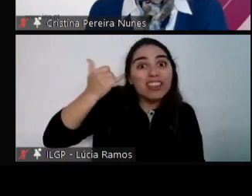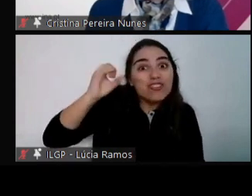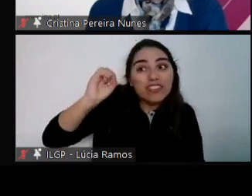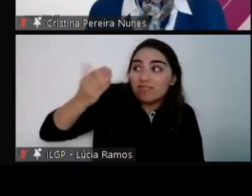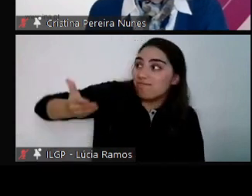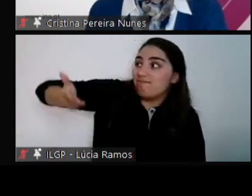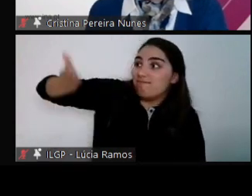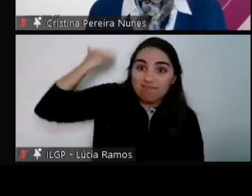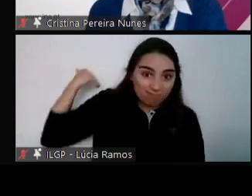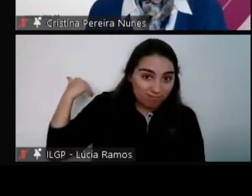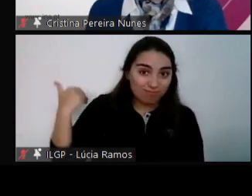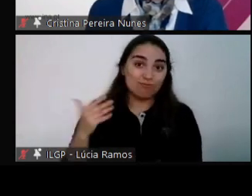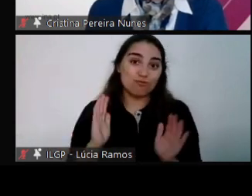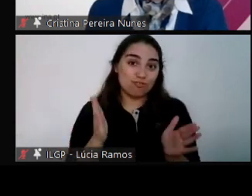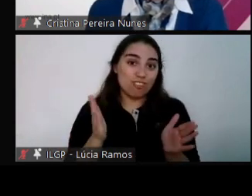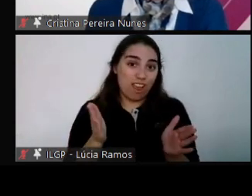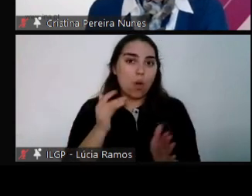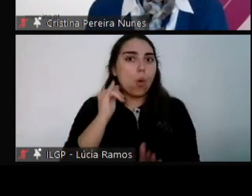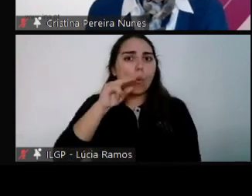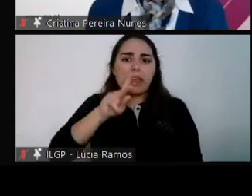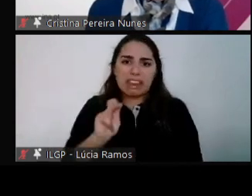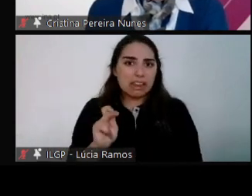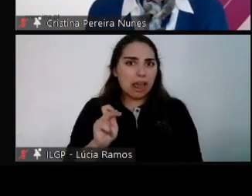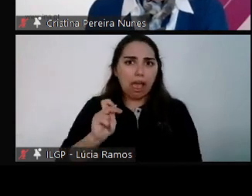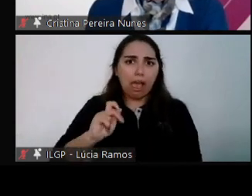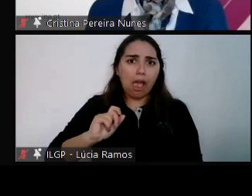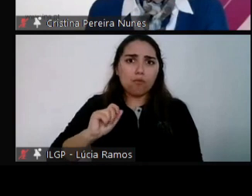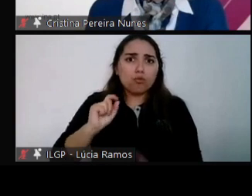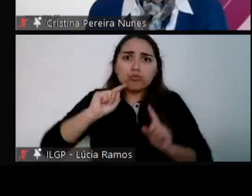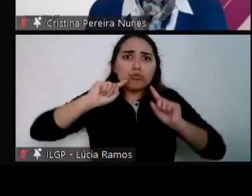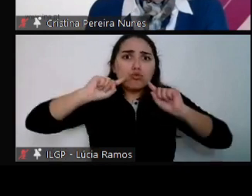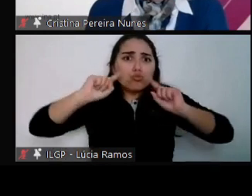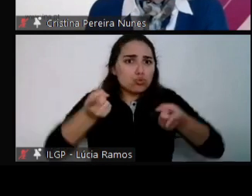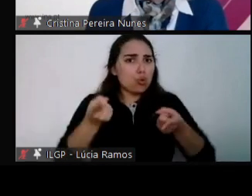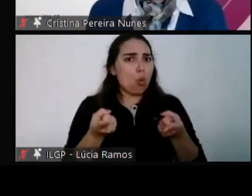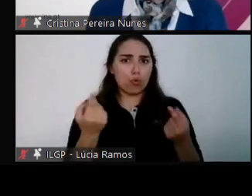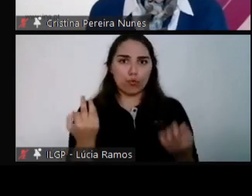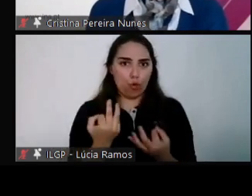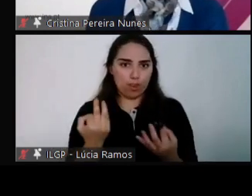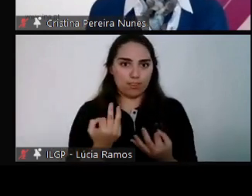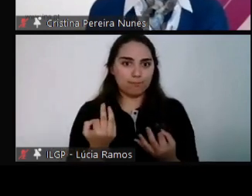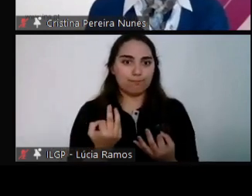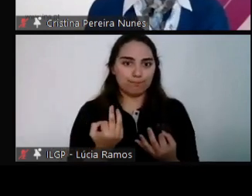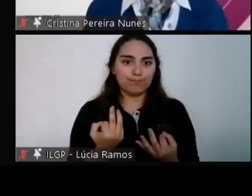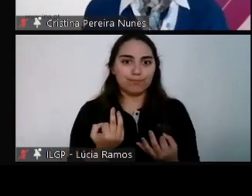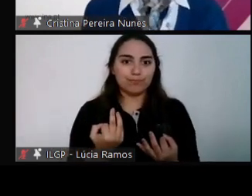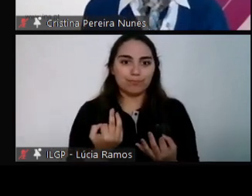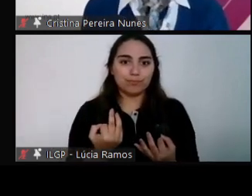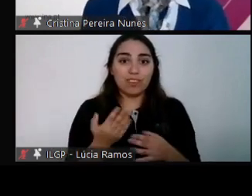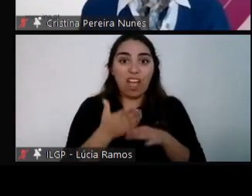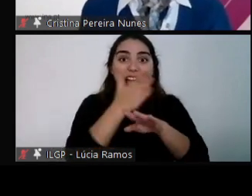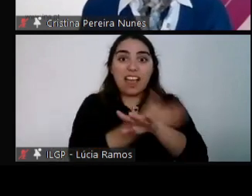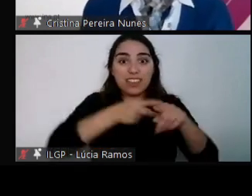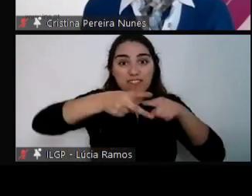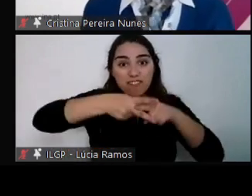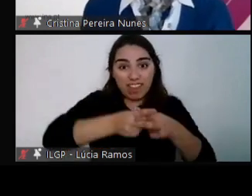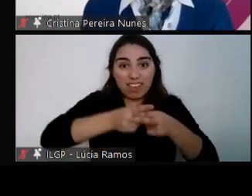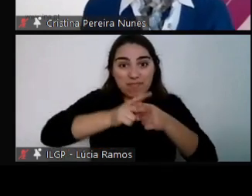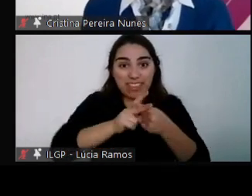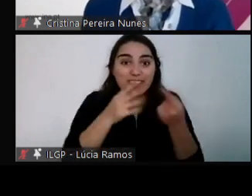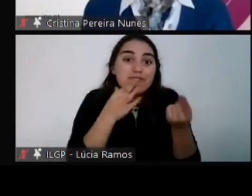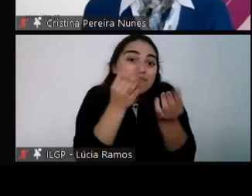Não é? E o INA é pioneiro. No INA começou a fazer formação de dashboards. Na altura não tínhamos estas ferramentas fantásticas que vocês têm agora, podem